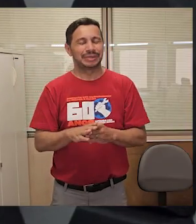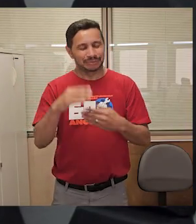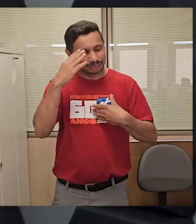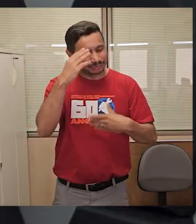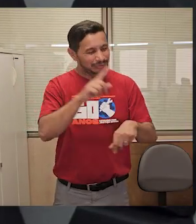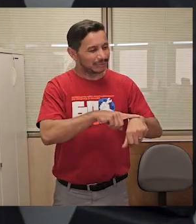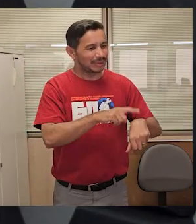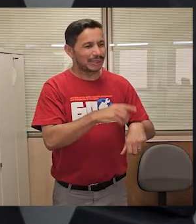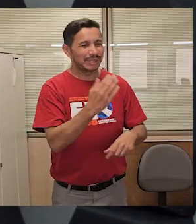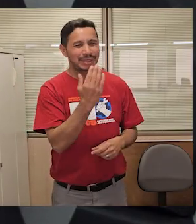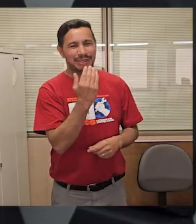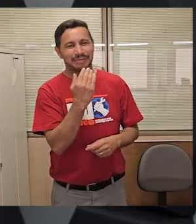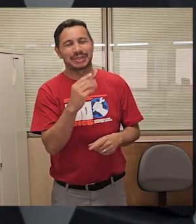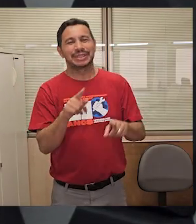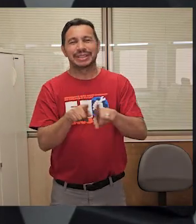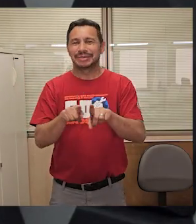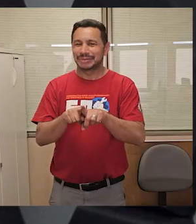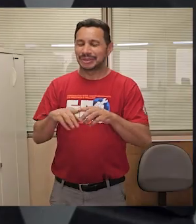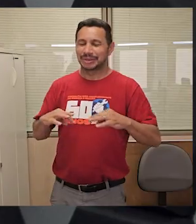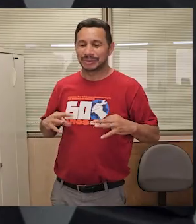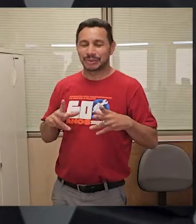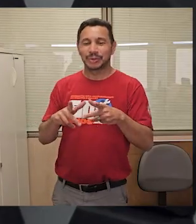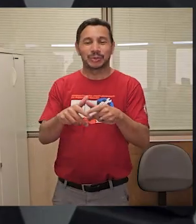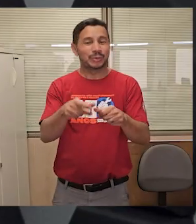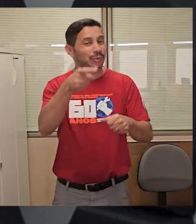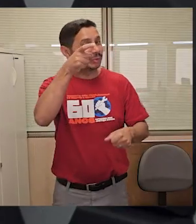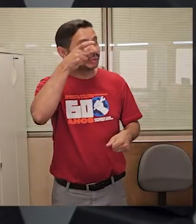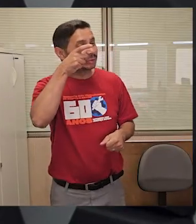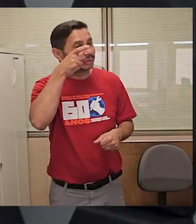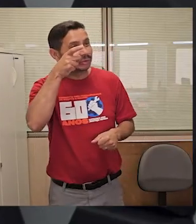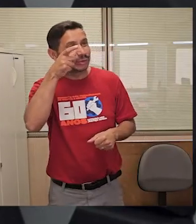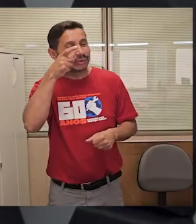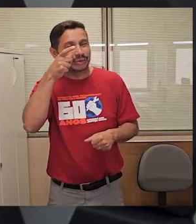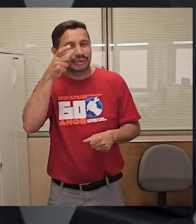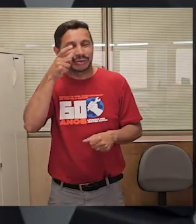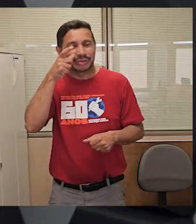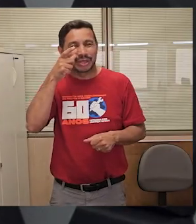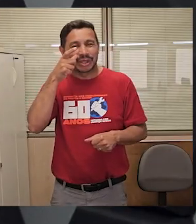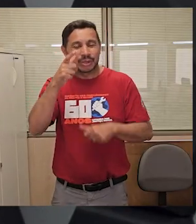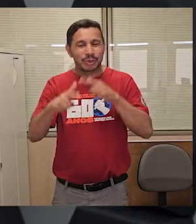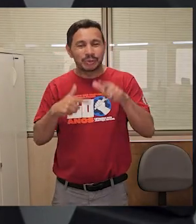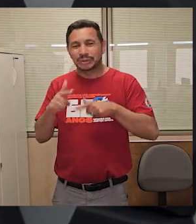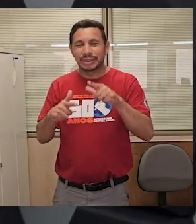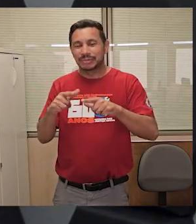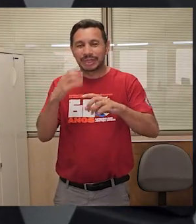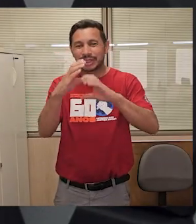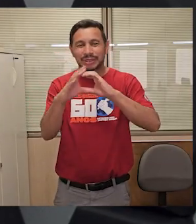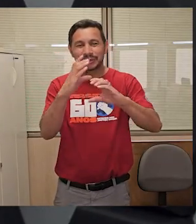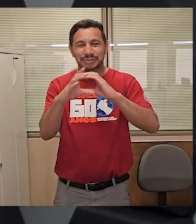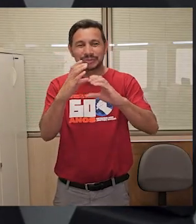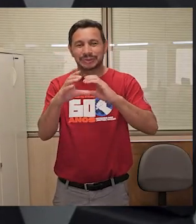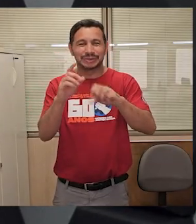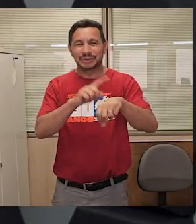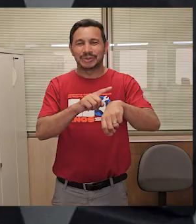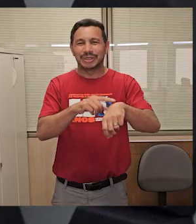Boia e também a todo mundo que acompanha aí as ações de comunicação da Hora da